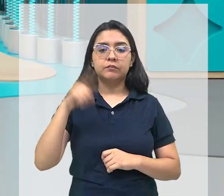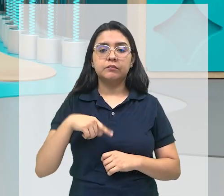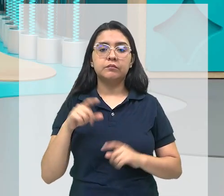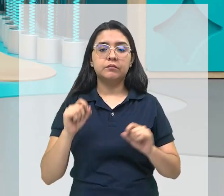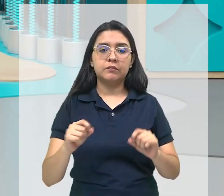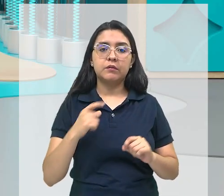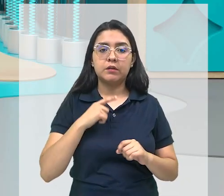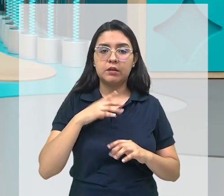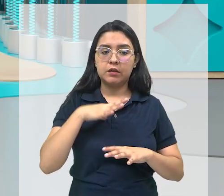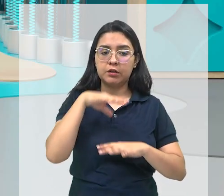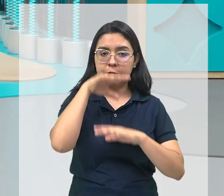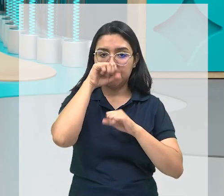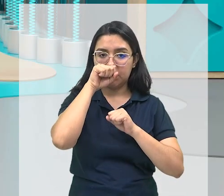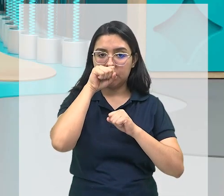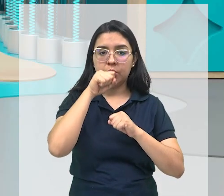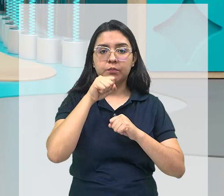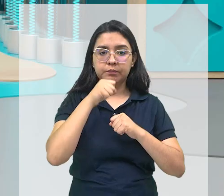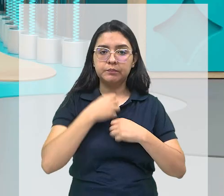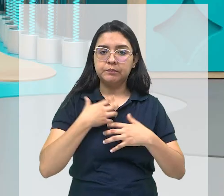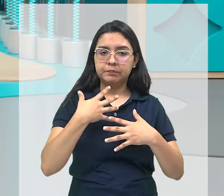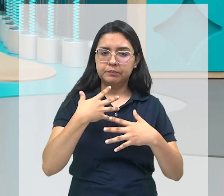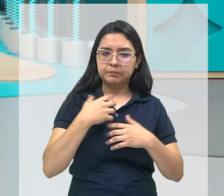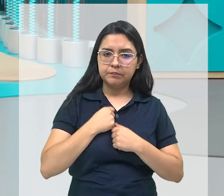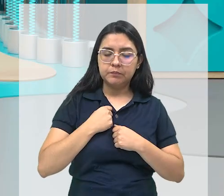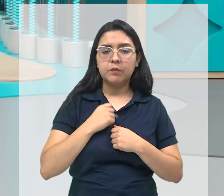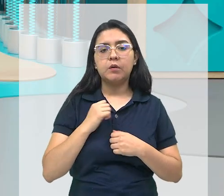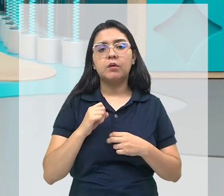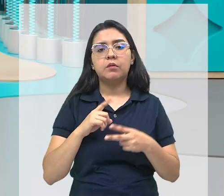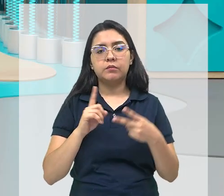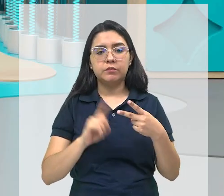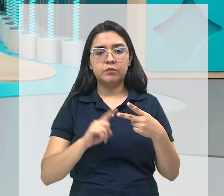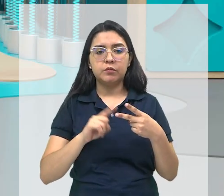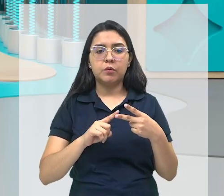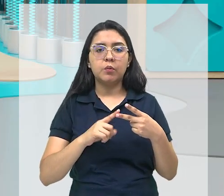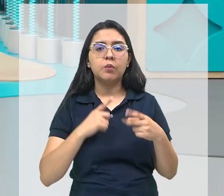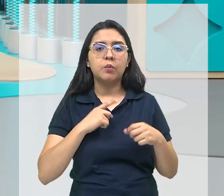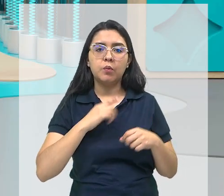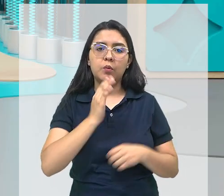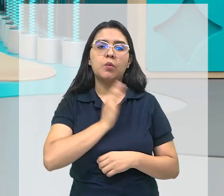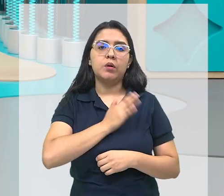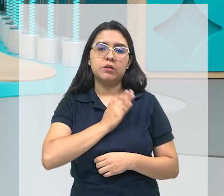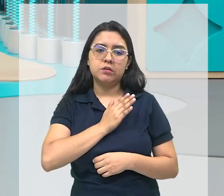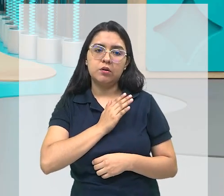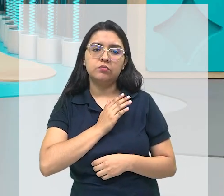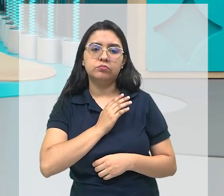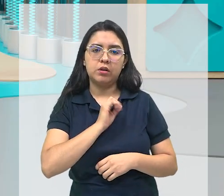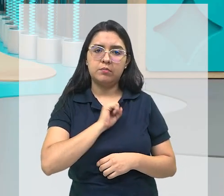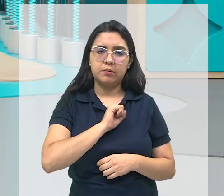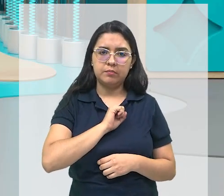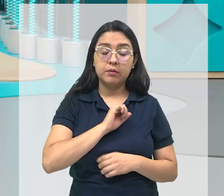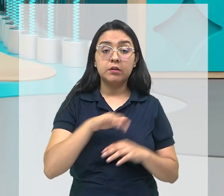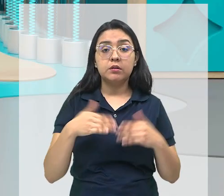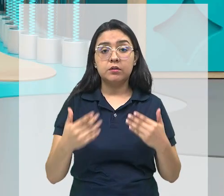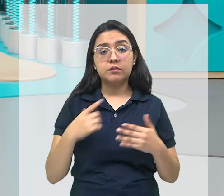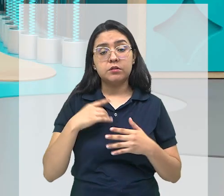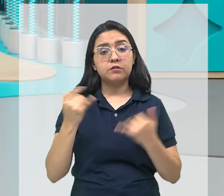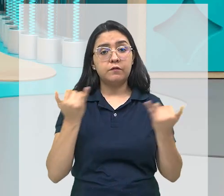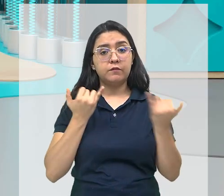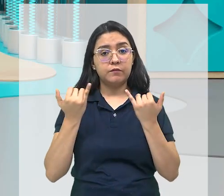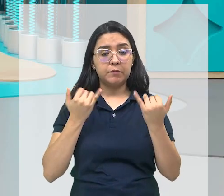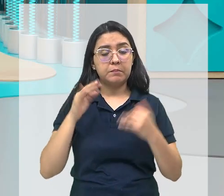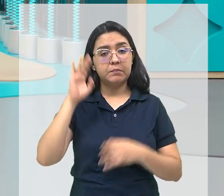é a respiração, a outra são os batimentos cardíacos. Então, essas são as